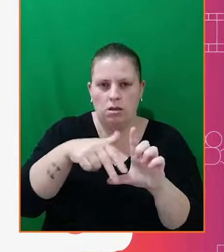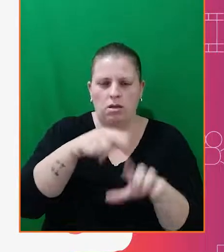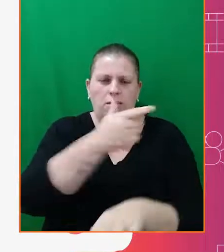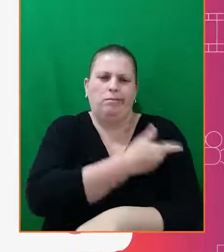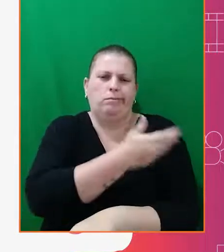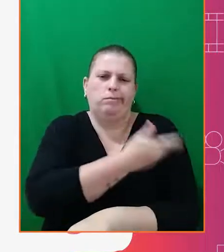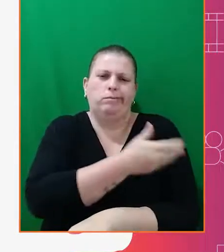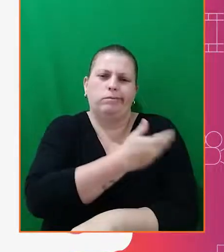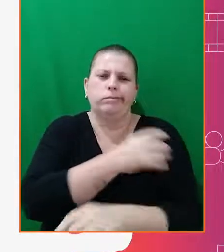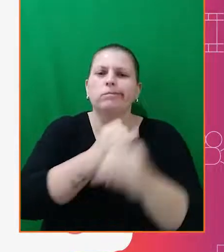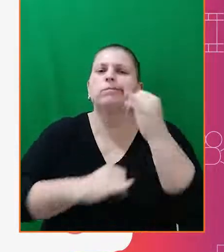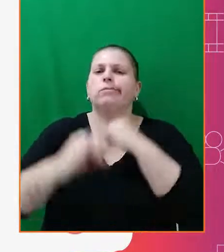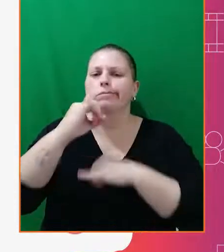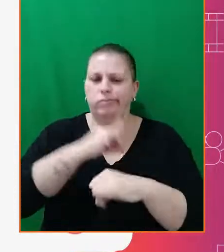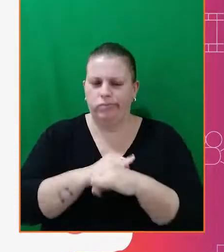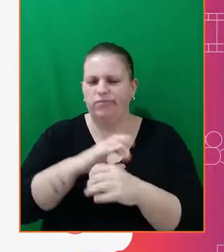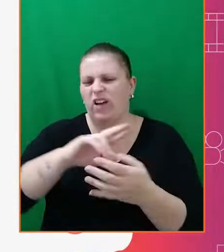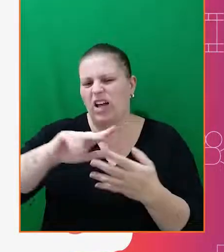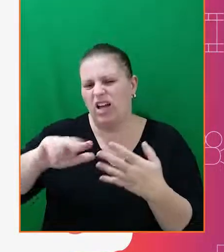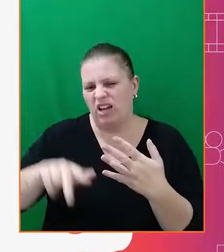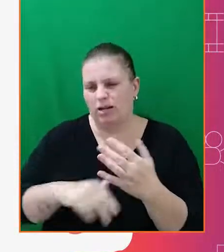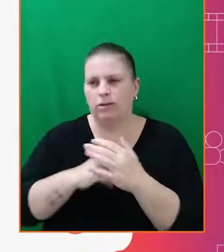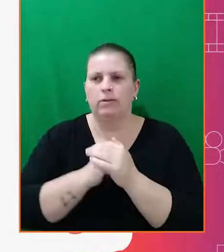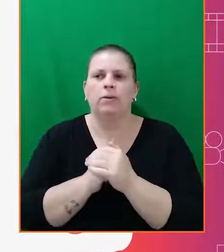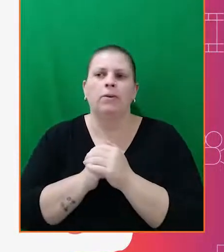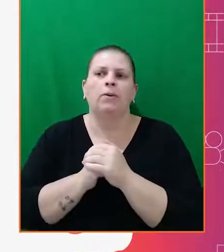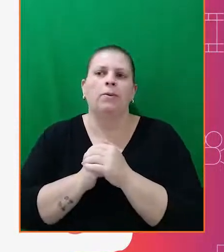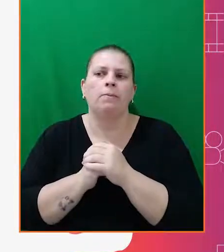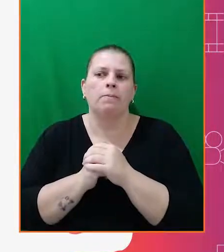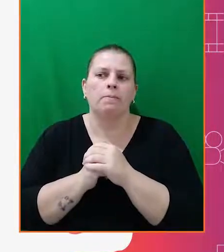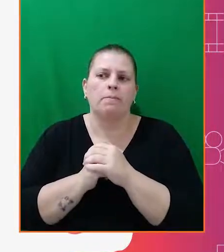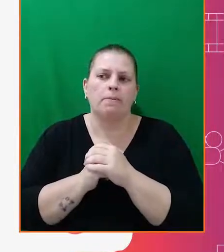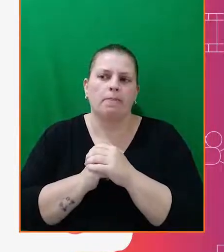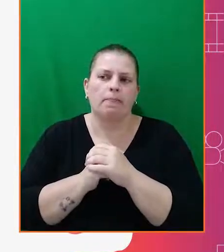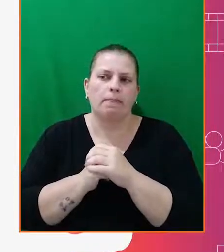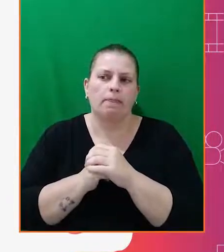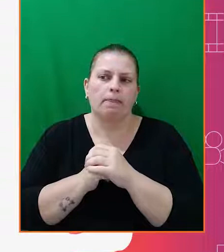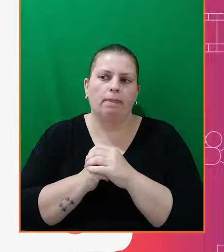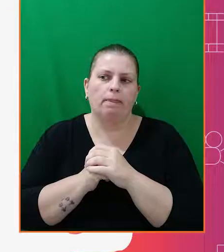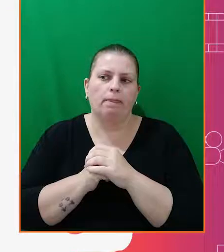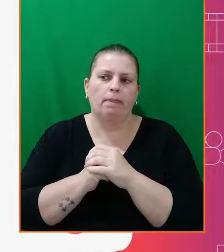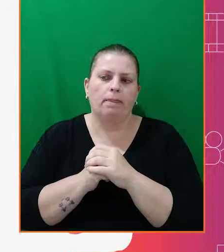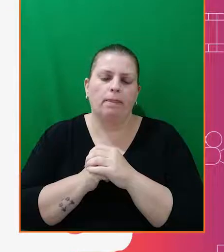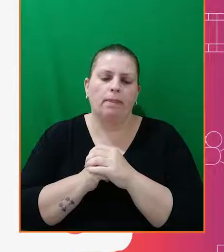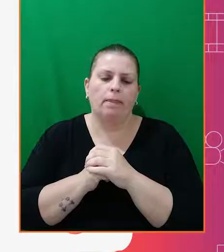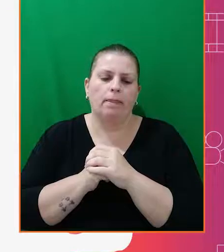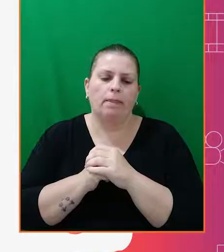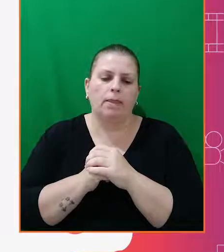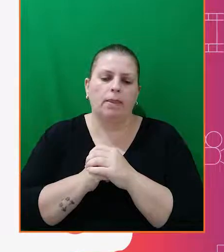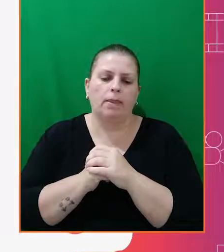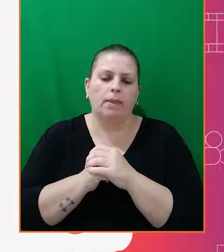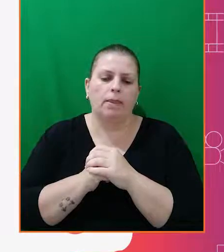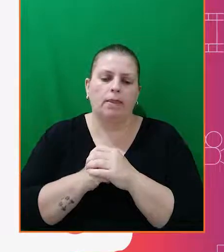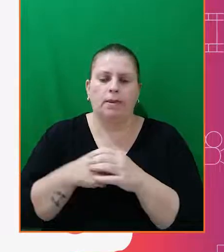uma gama enorme de treinamentos na internet. Importante nele que ele também, assim como